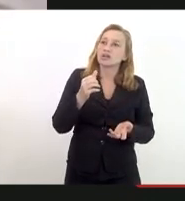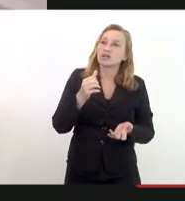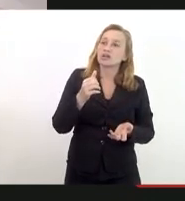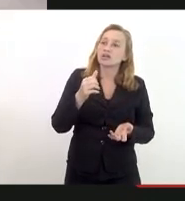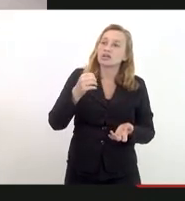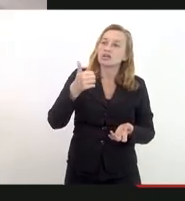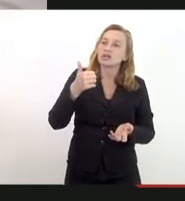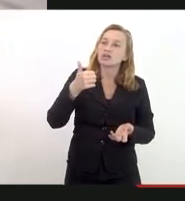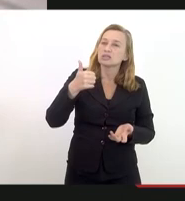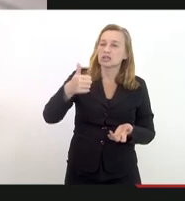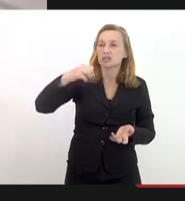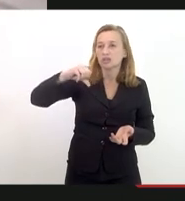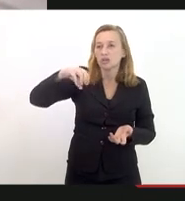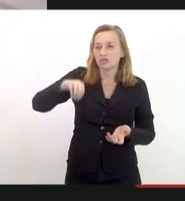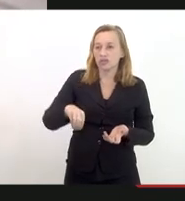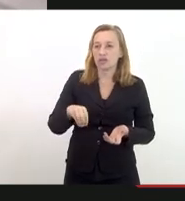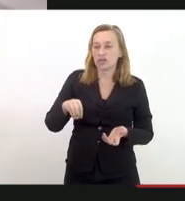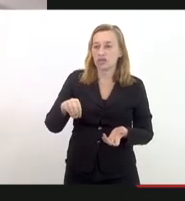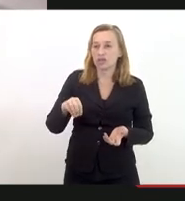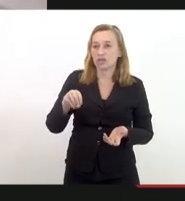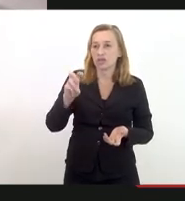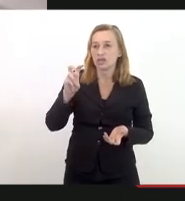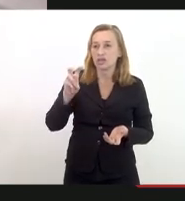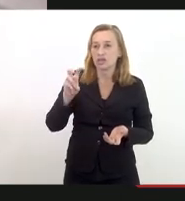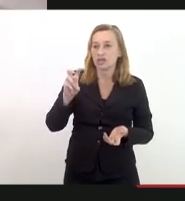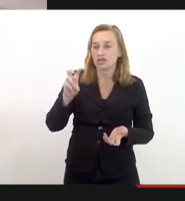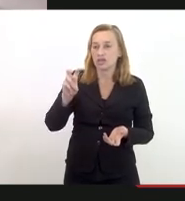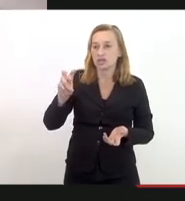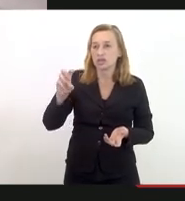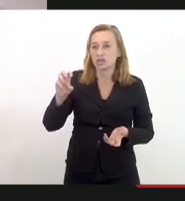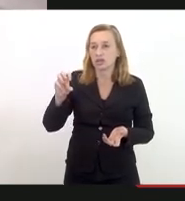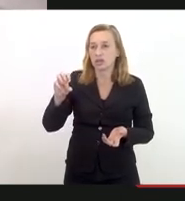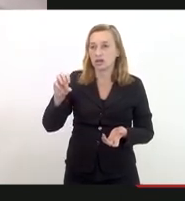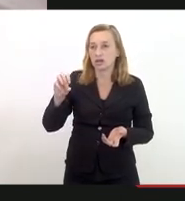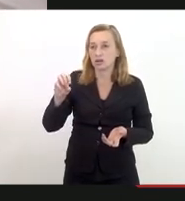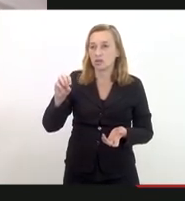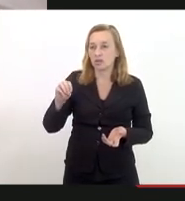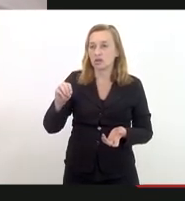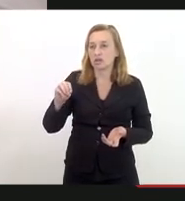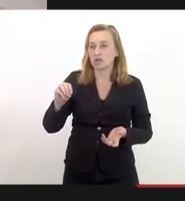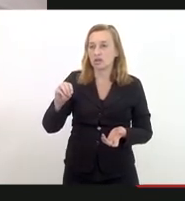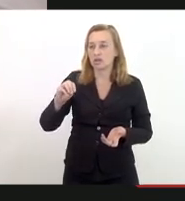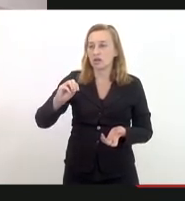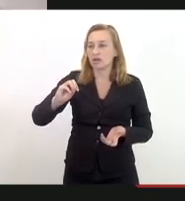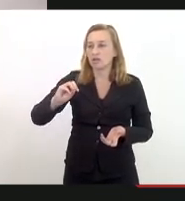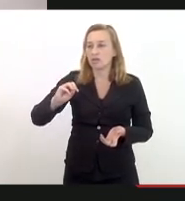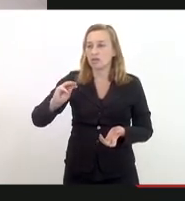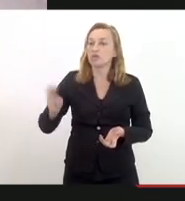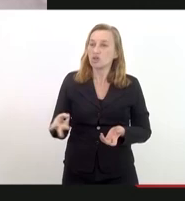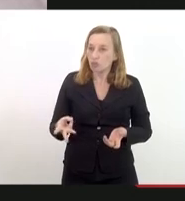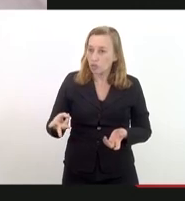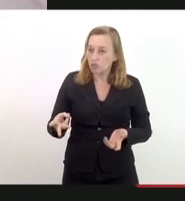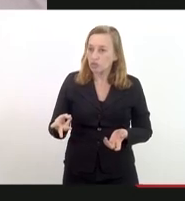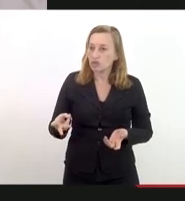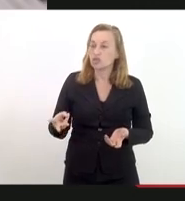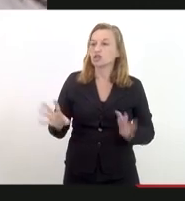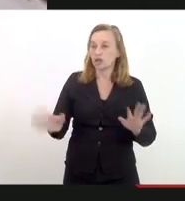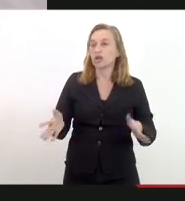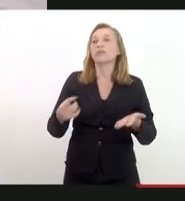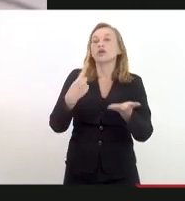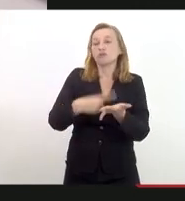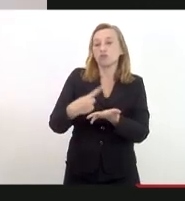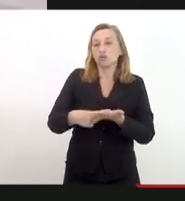a serem utilizados do total de 246 milhões que foi acordado com a LERJ